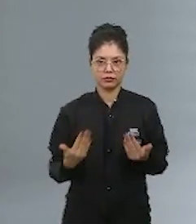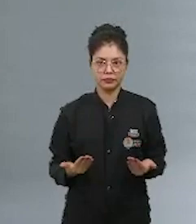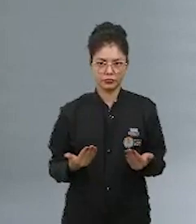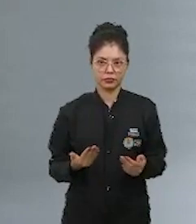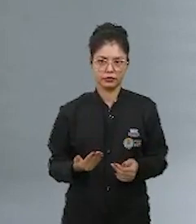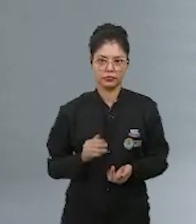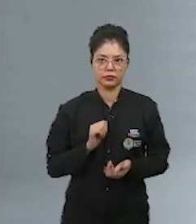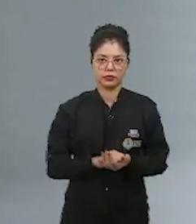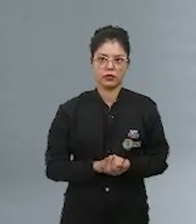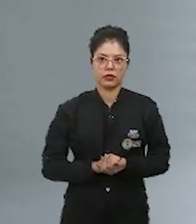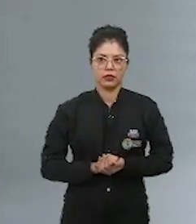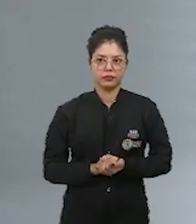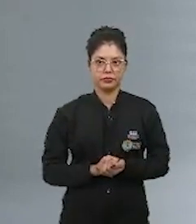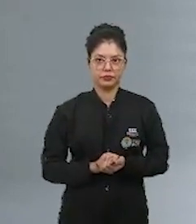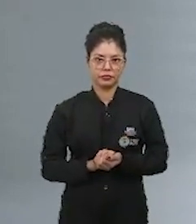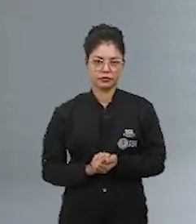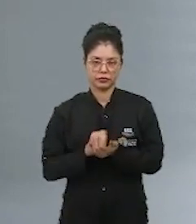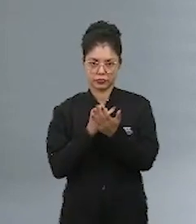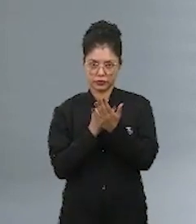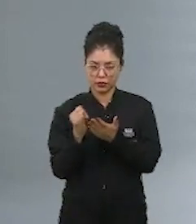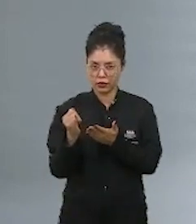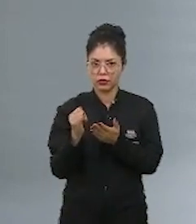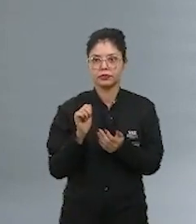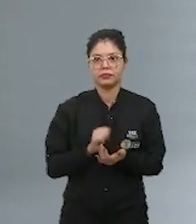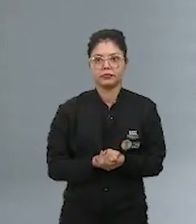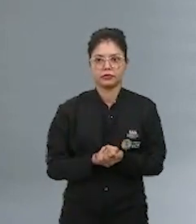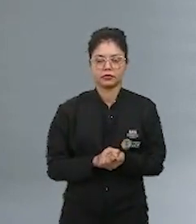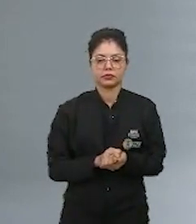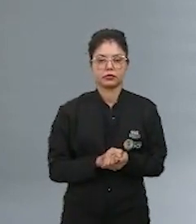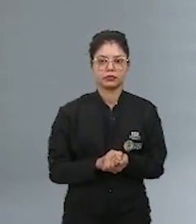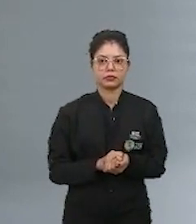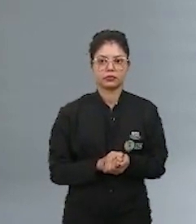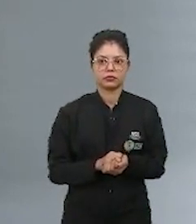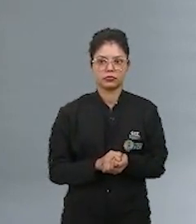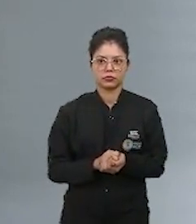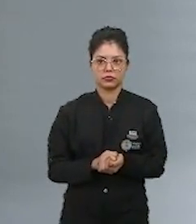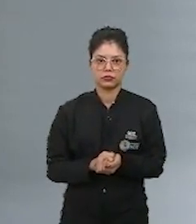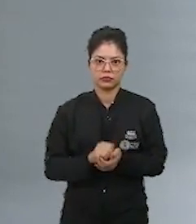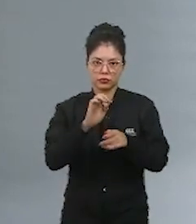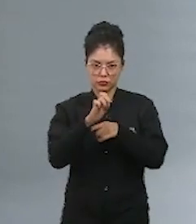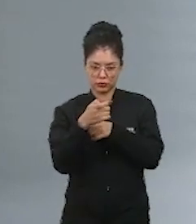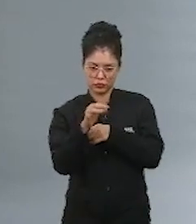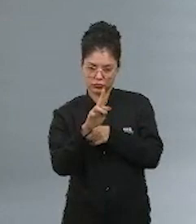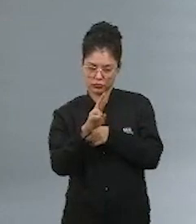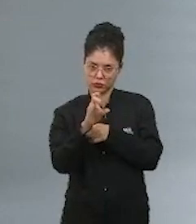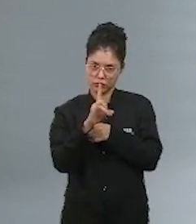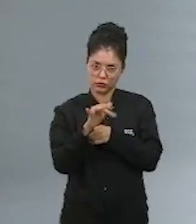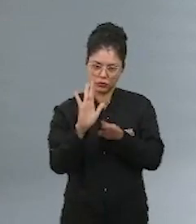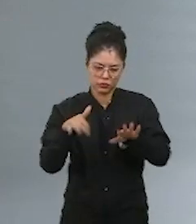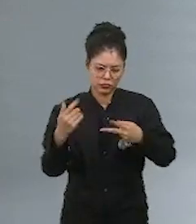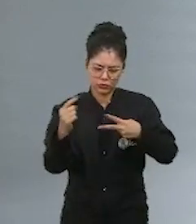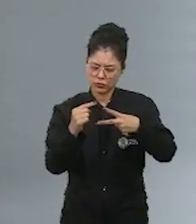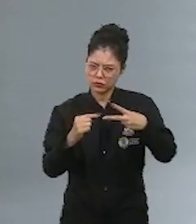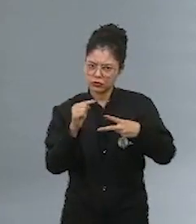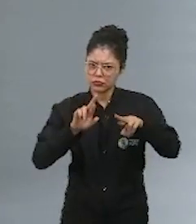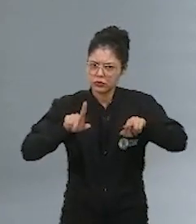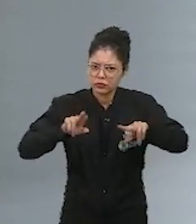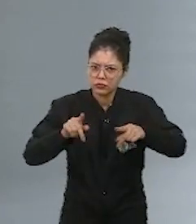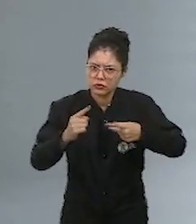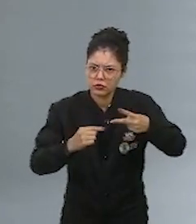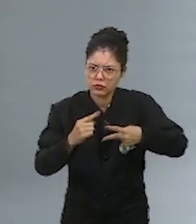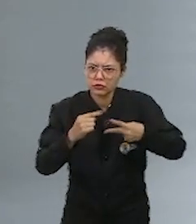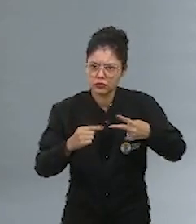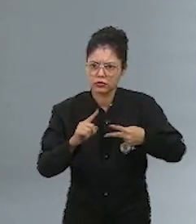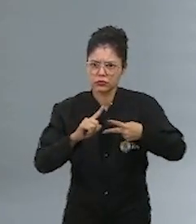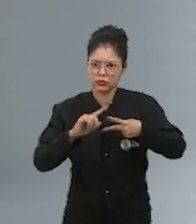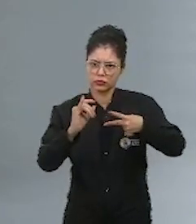as rochas magmáticas intrusivas e as rochas magmáticas extrusivas. Tá? Qual que seria a diferença, professora, de uma